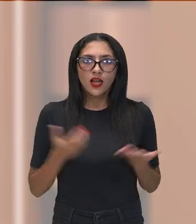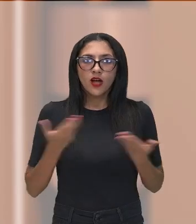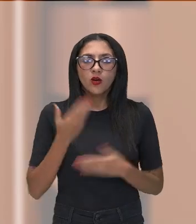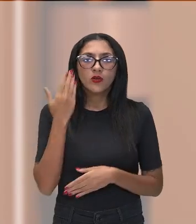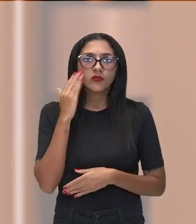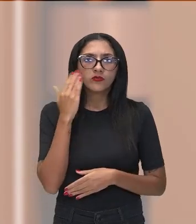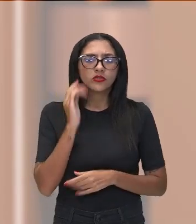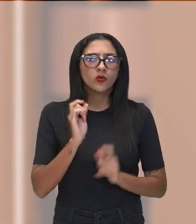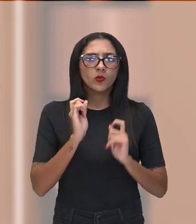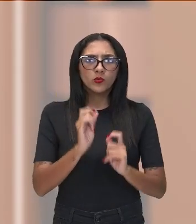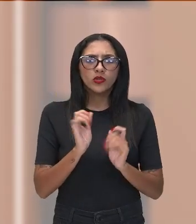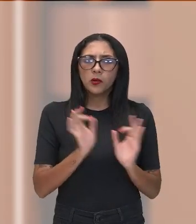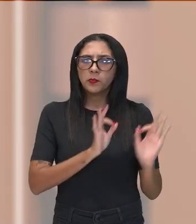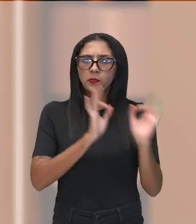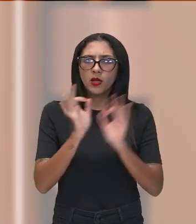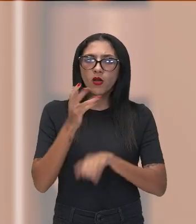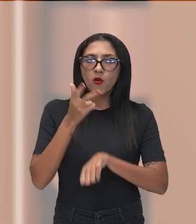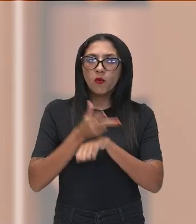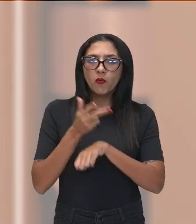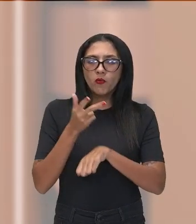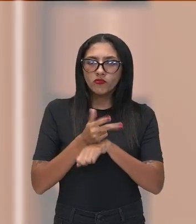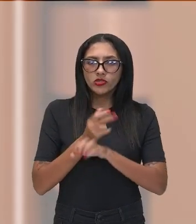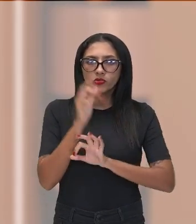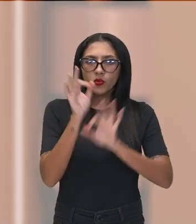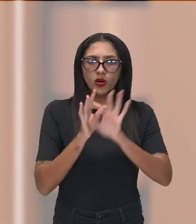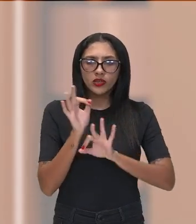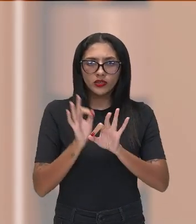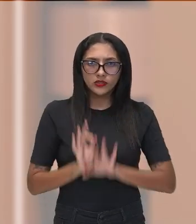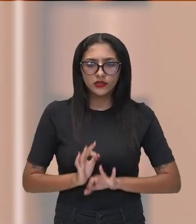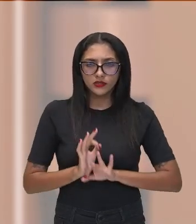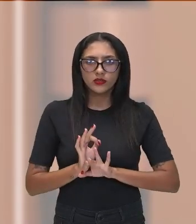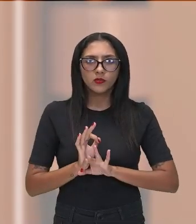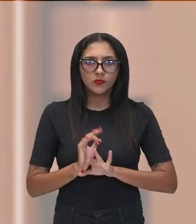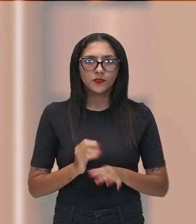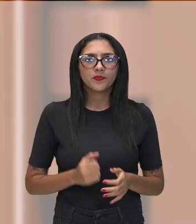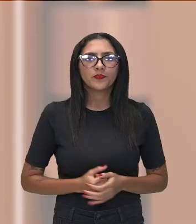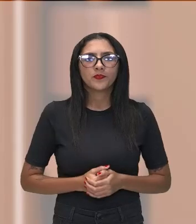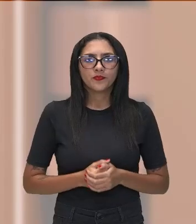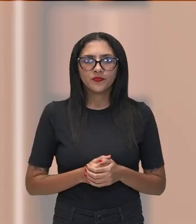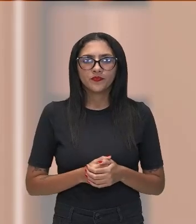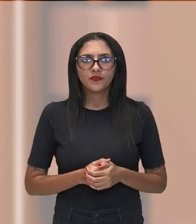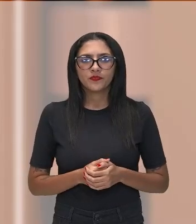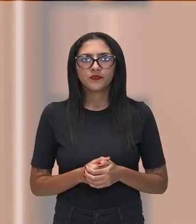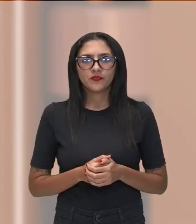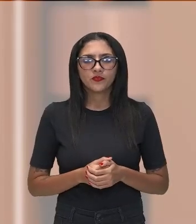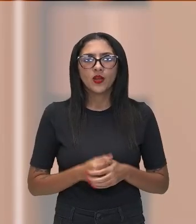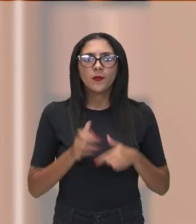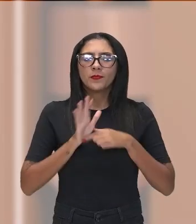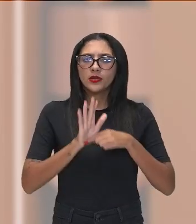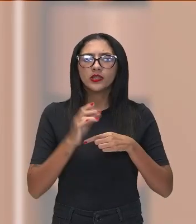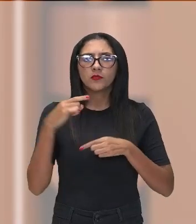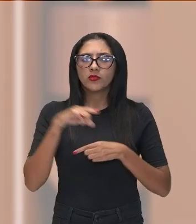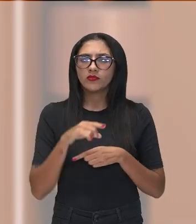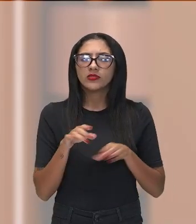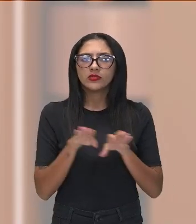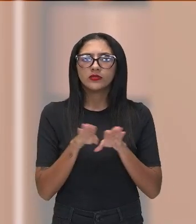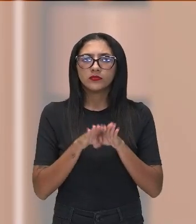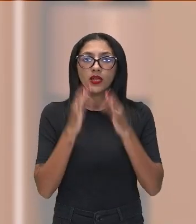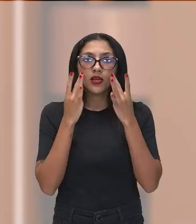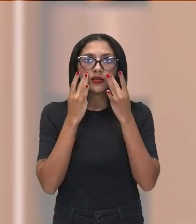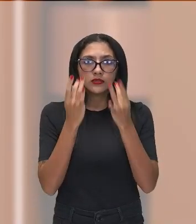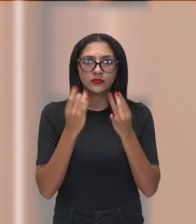desse vídeo, sobre a organização territorial do Estado Nacional. E aí, a gente traz esse vídeo mostrando para vocês